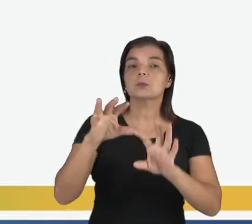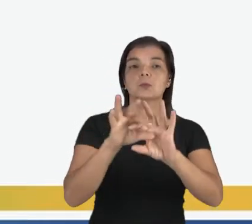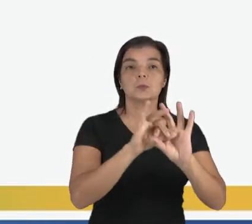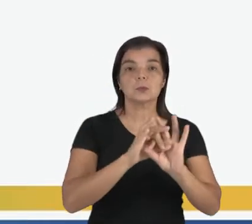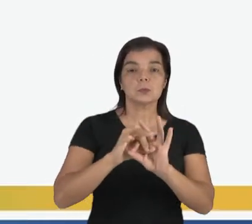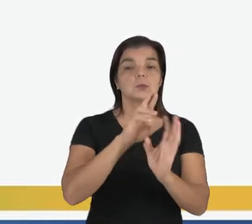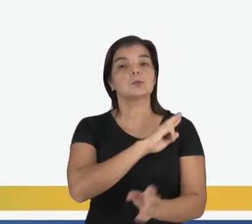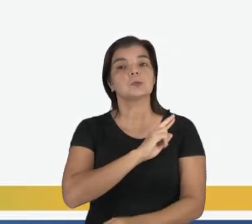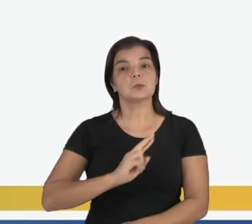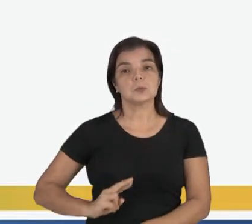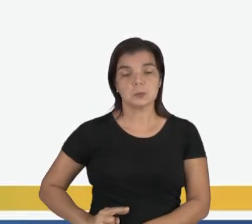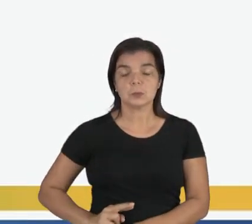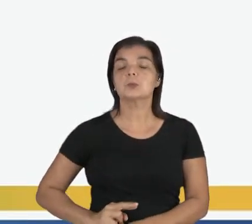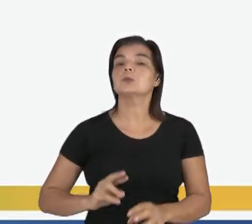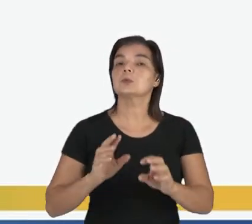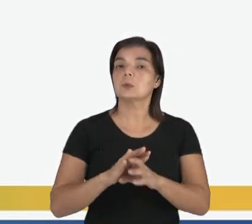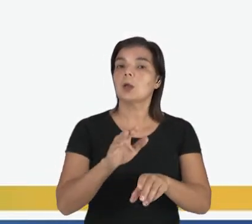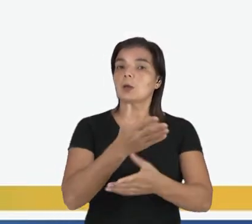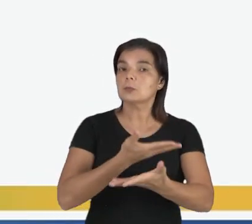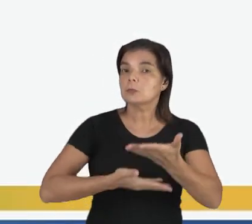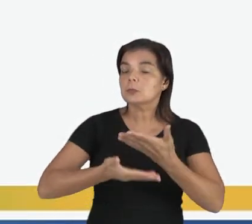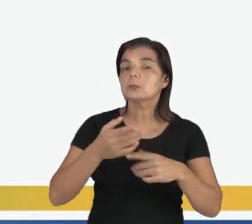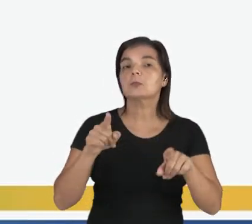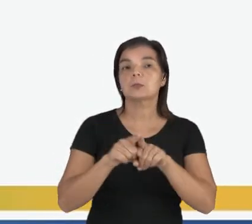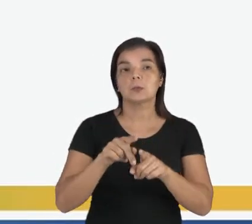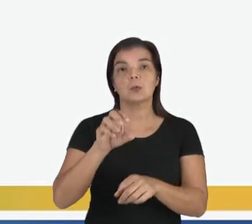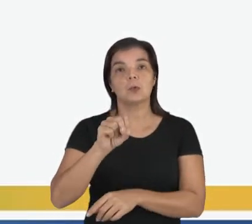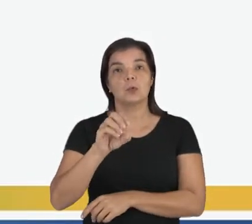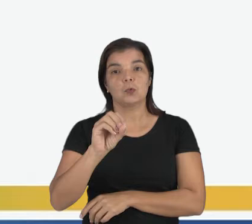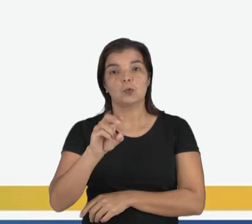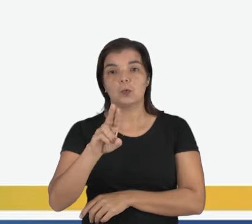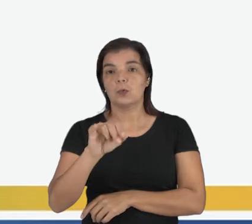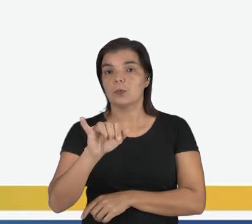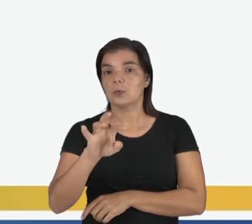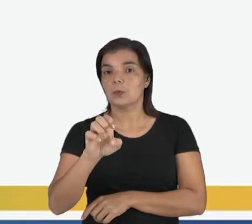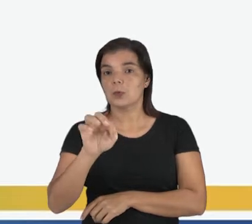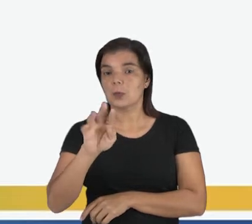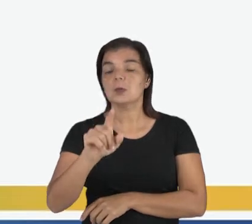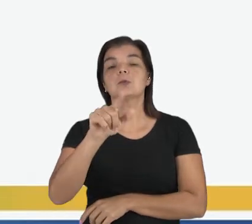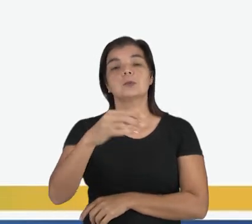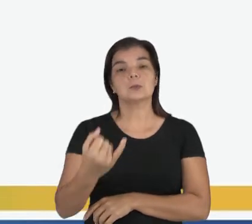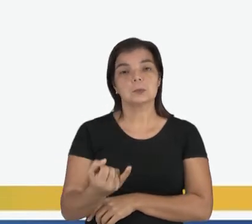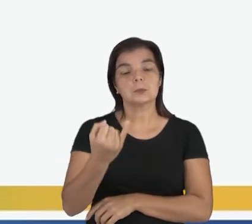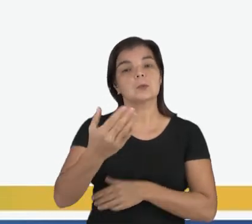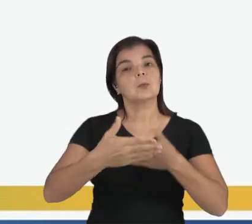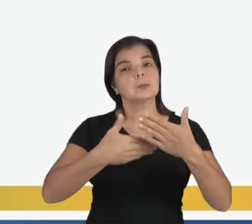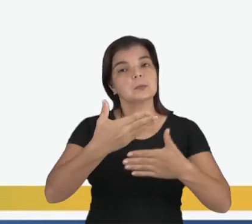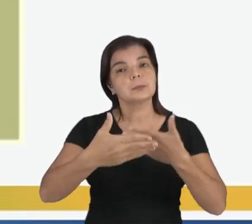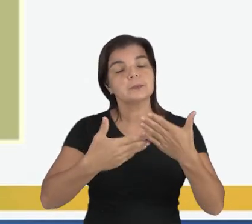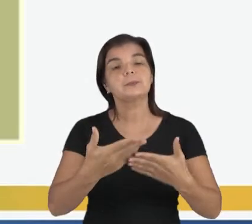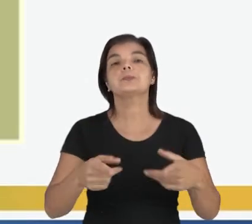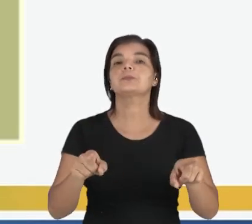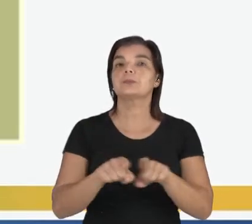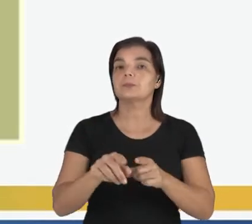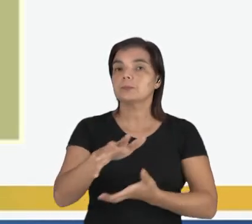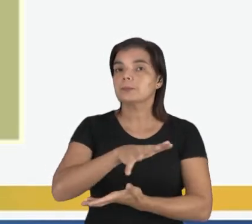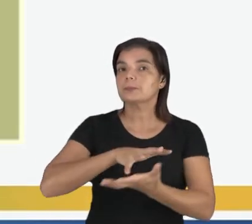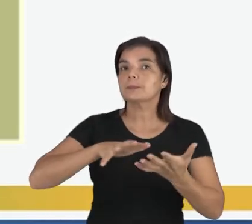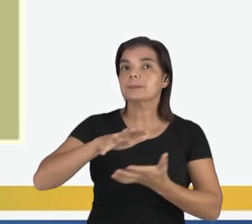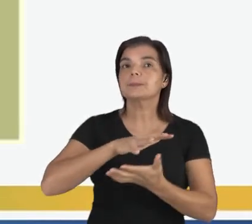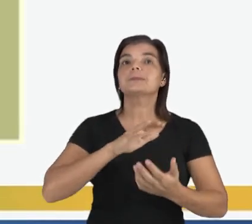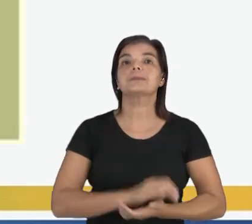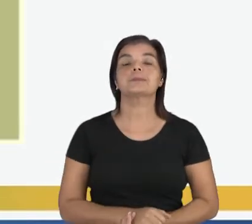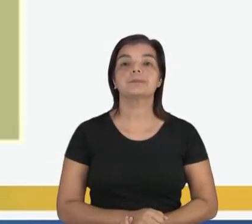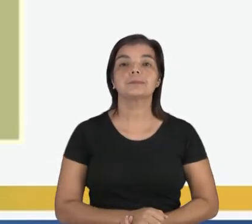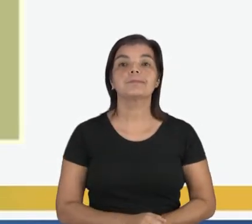das Repúblicas Socialistas Soviéticas, né, por conta aí dos sovietes, ok? E eles vão ser muito importantes para esse processo